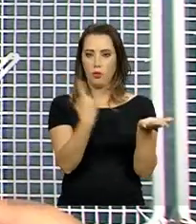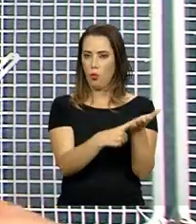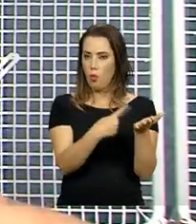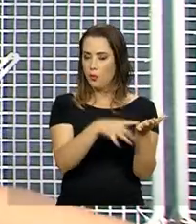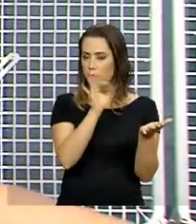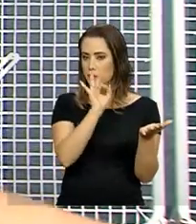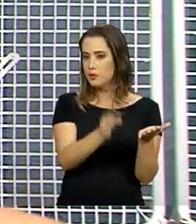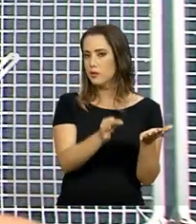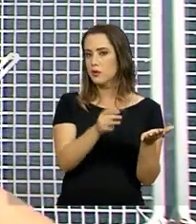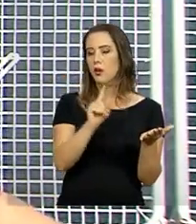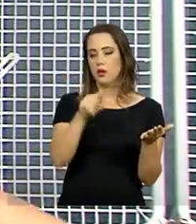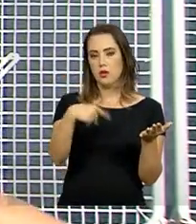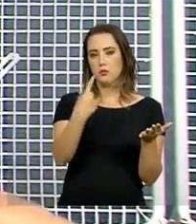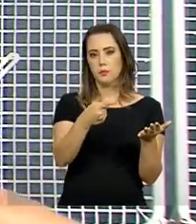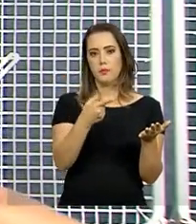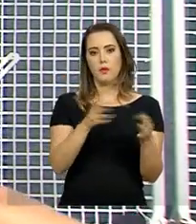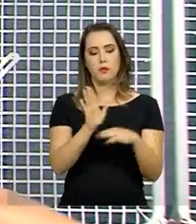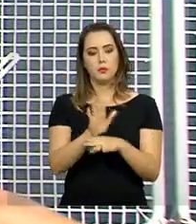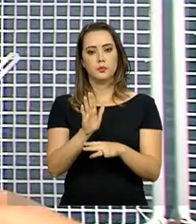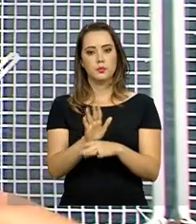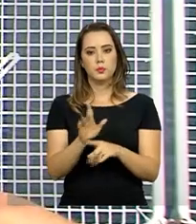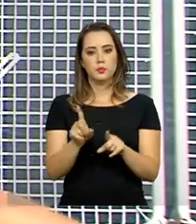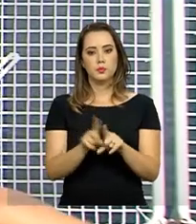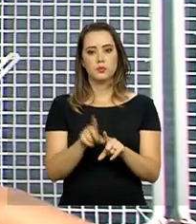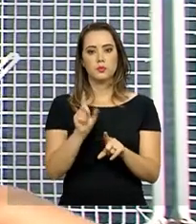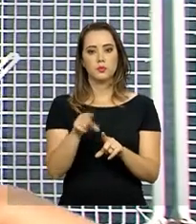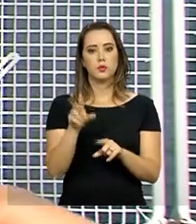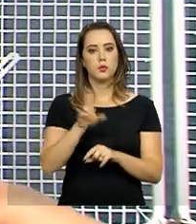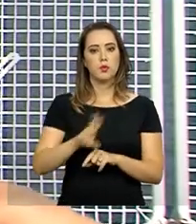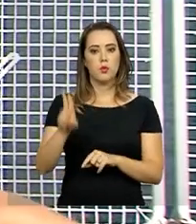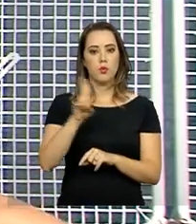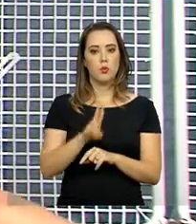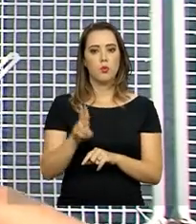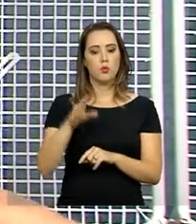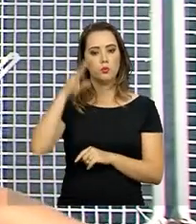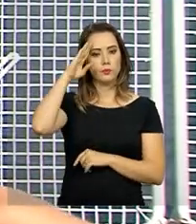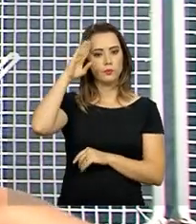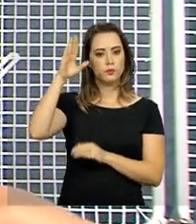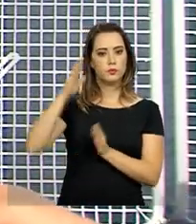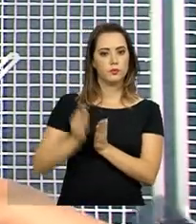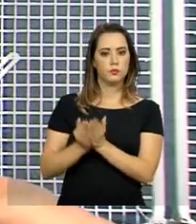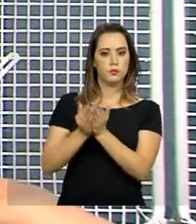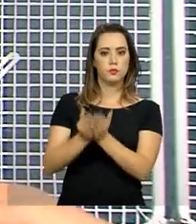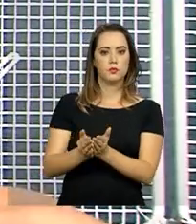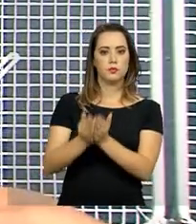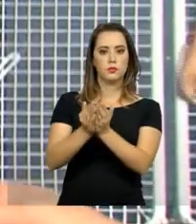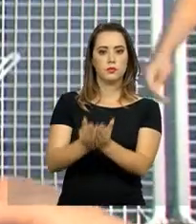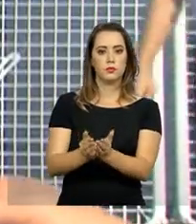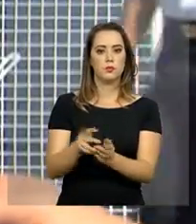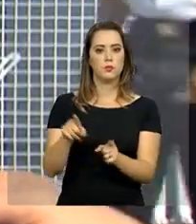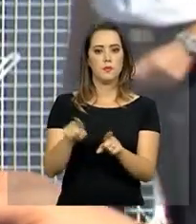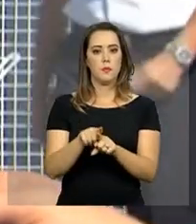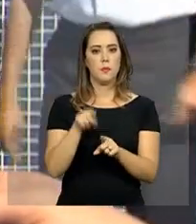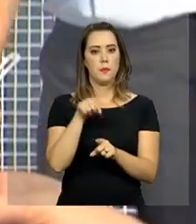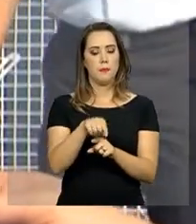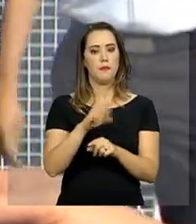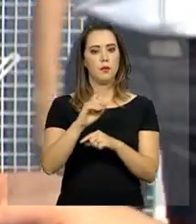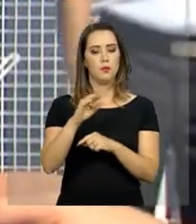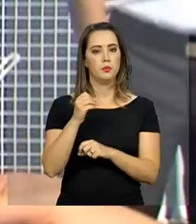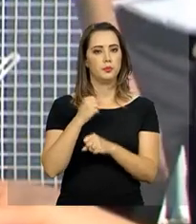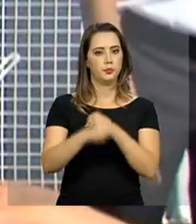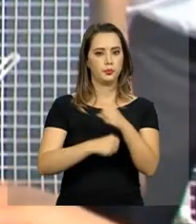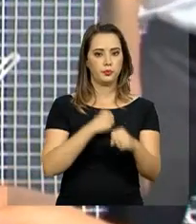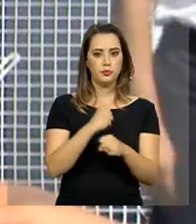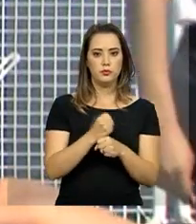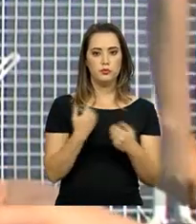acordada, provavelmente com o uso da Marinha, desse navio do Vital de Oliveira, para o próximo ano,